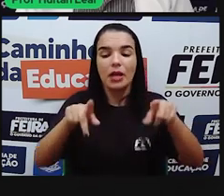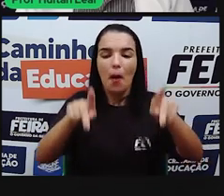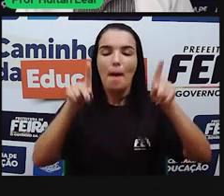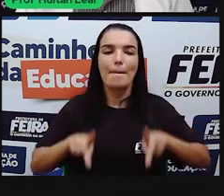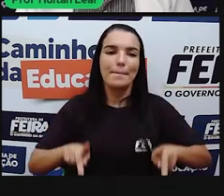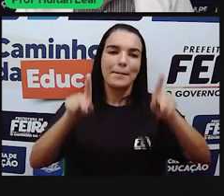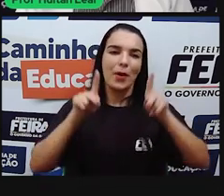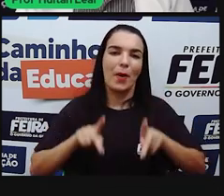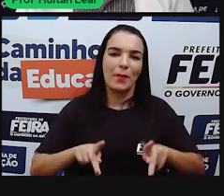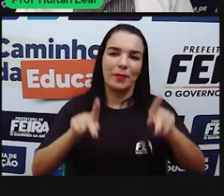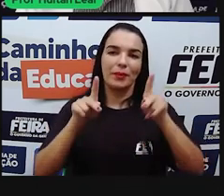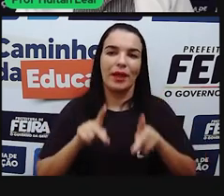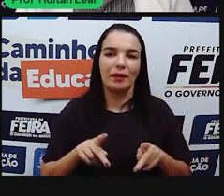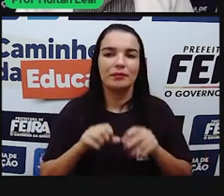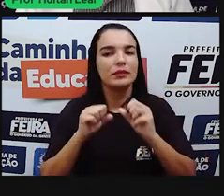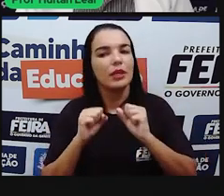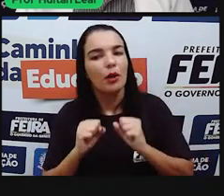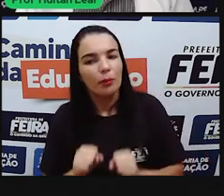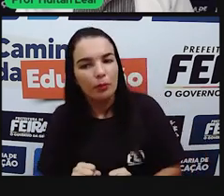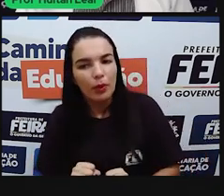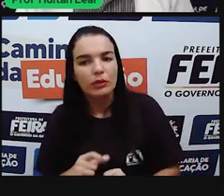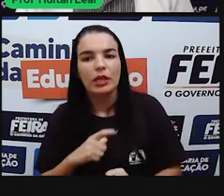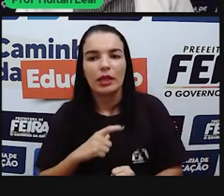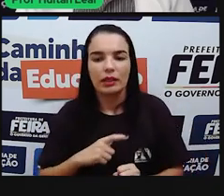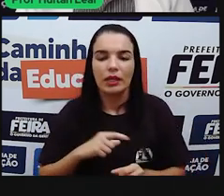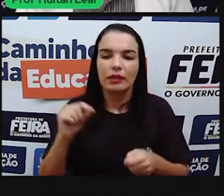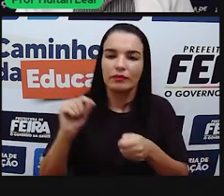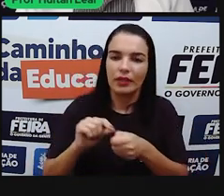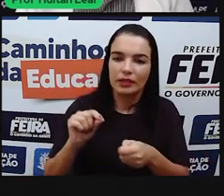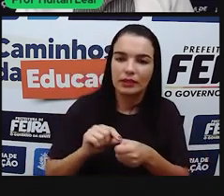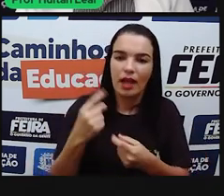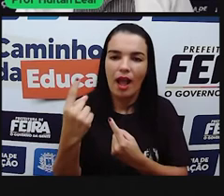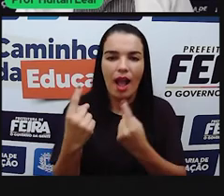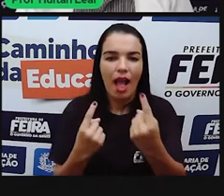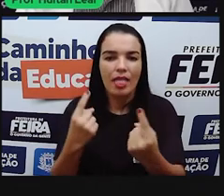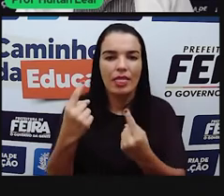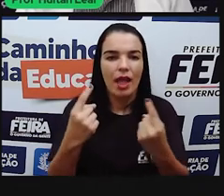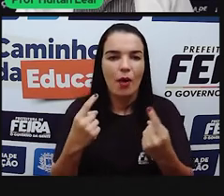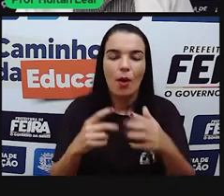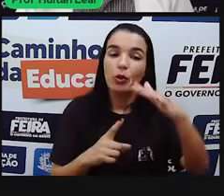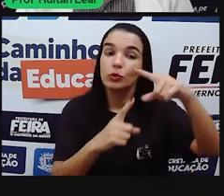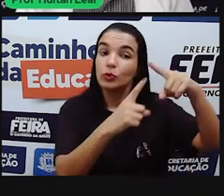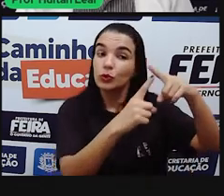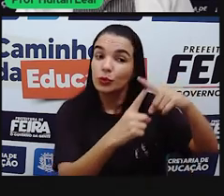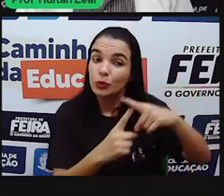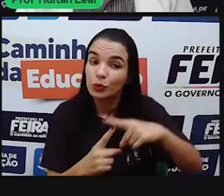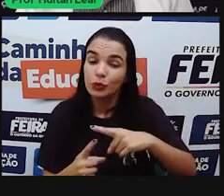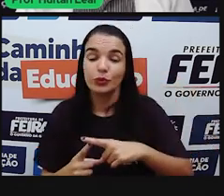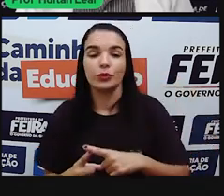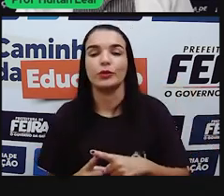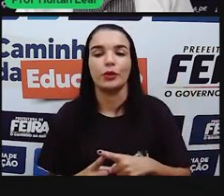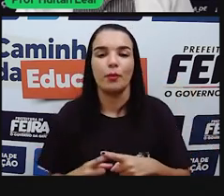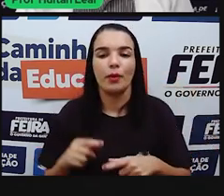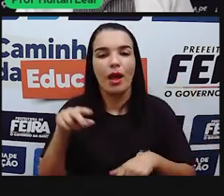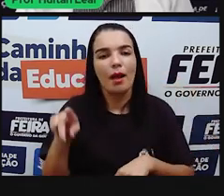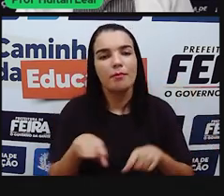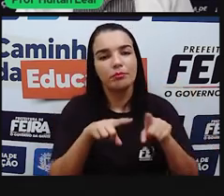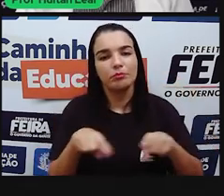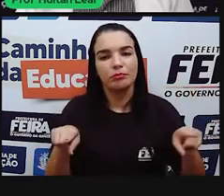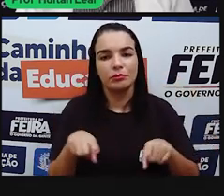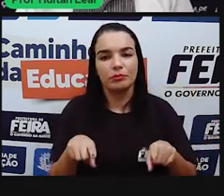estilos. E a canção pode ser executada em cada um desses estilos. Não está muito ligada